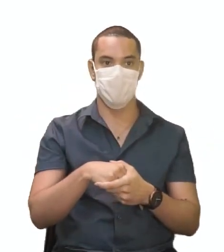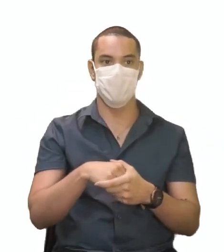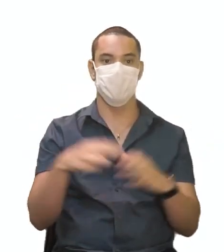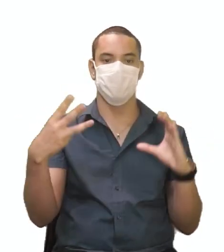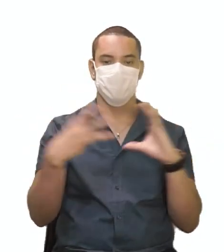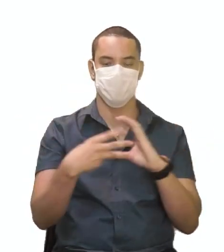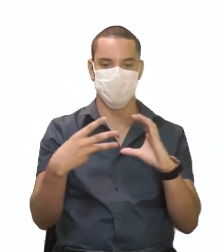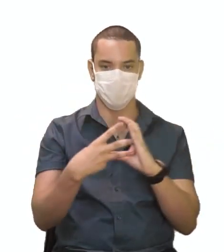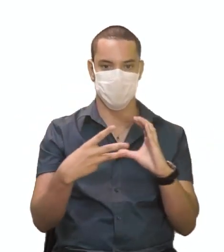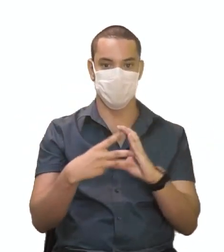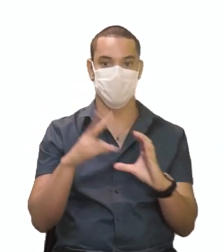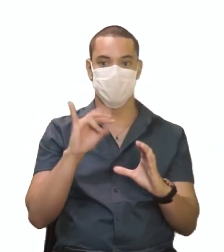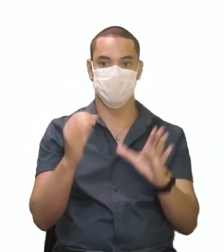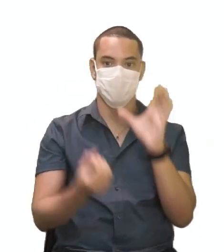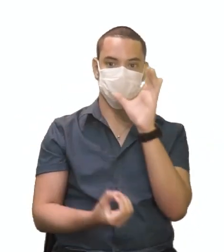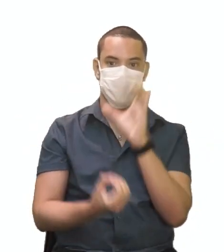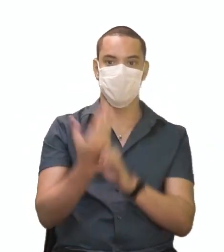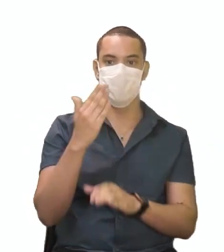quê, professora?